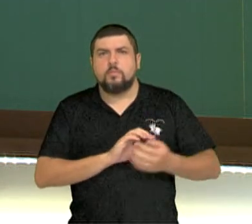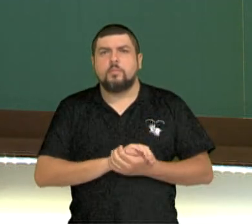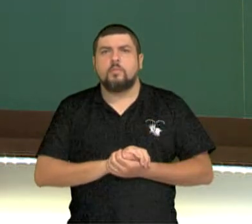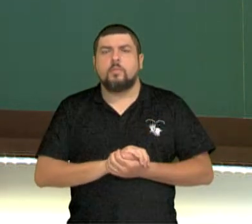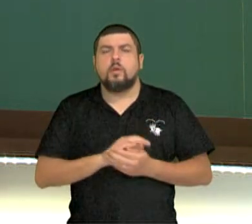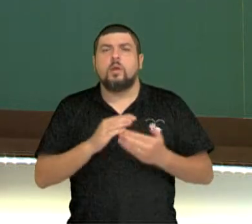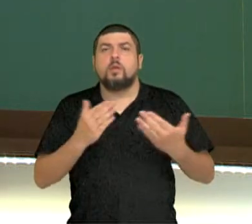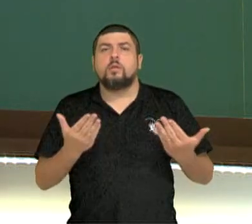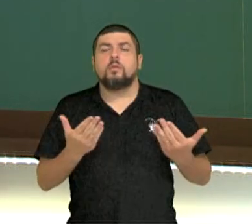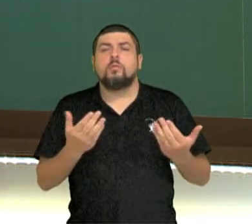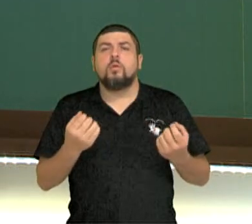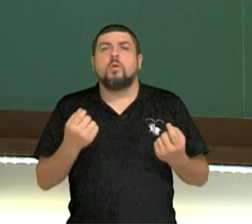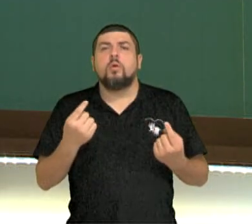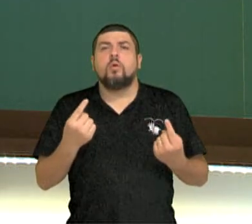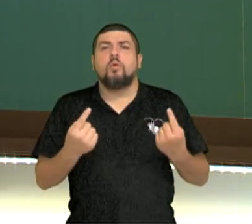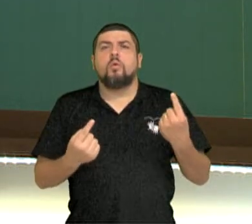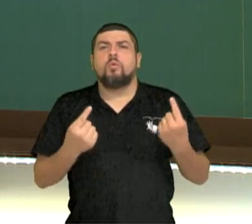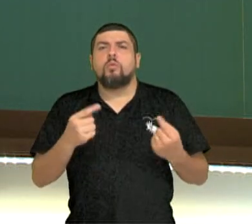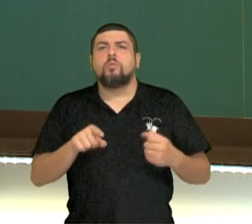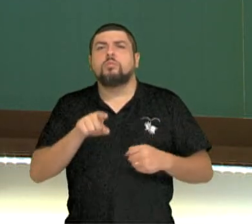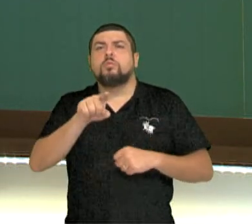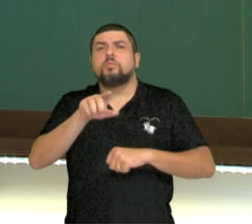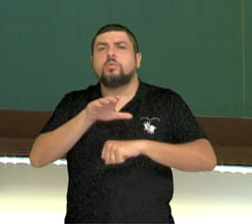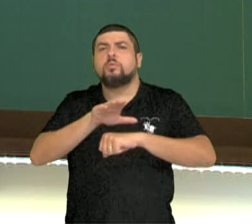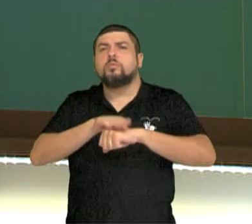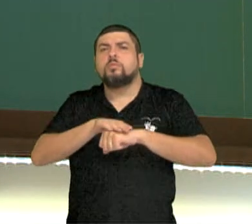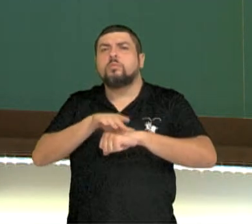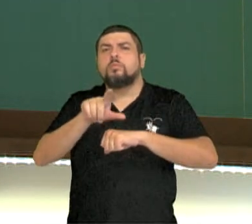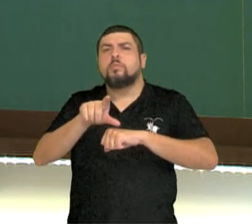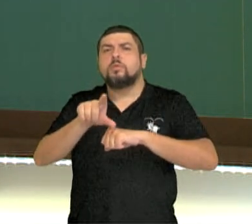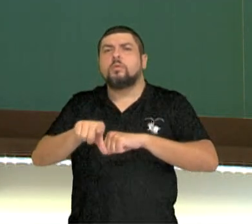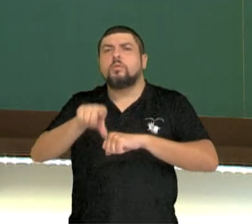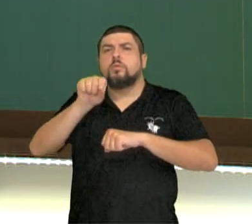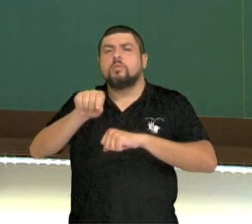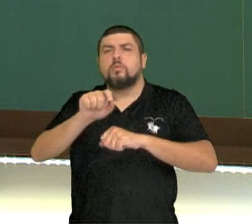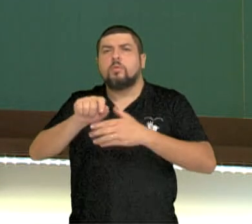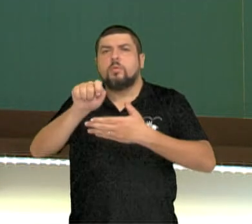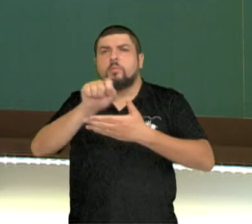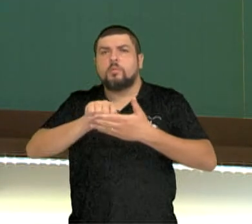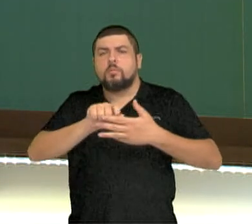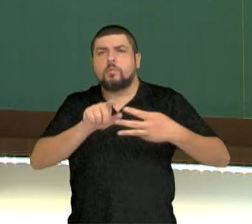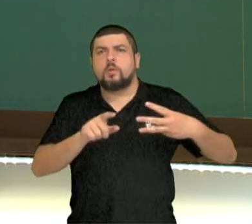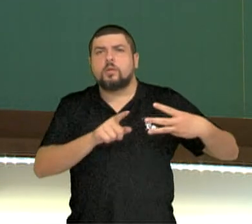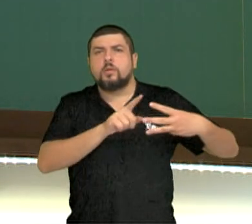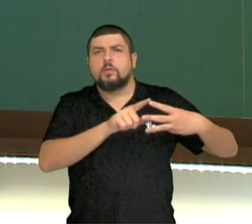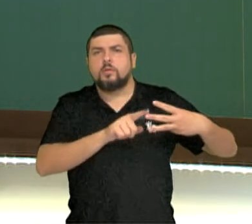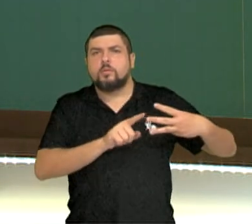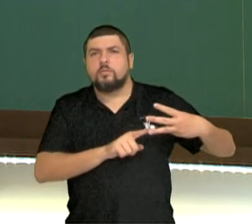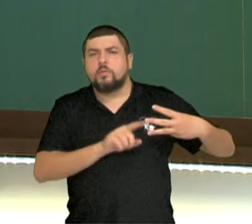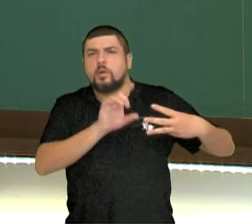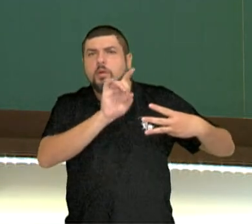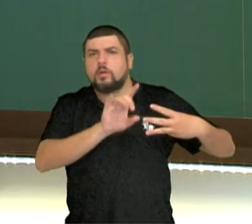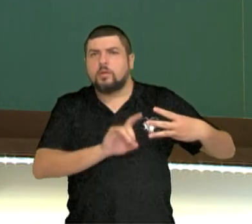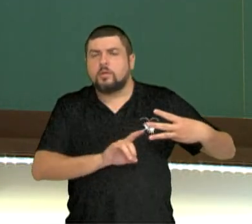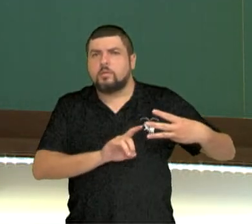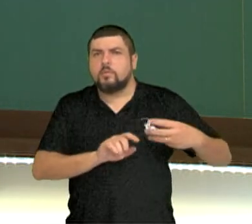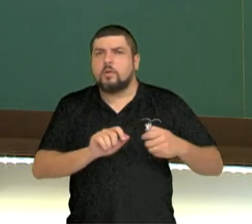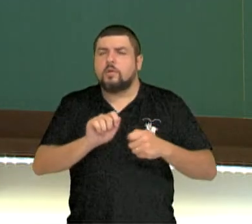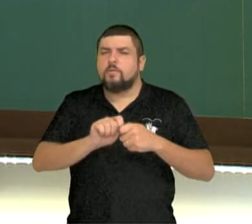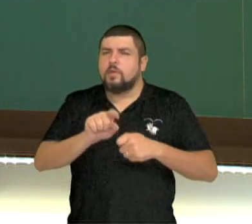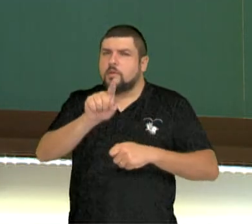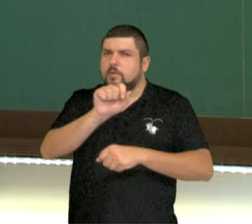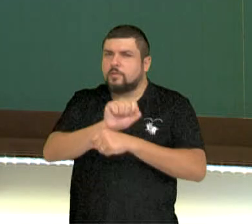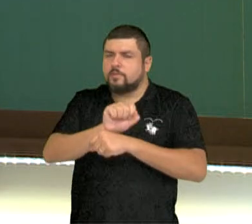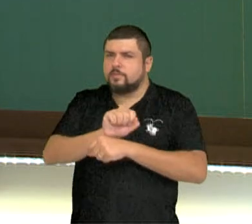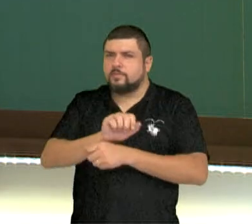qual seria a carta de solicitação que você faria nestas opções? Faz aí que eu